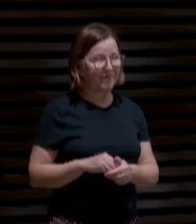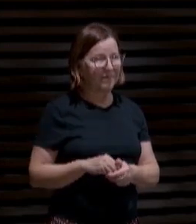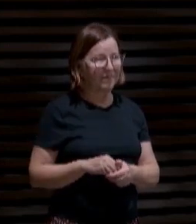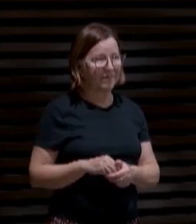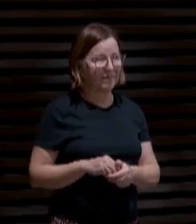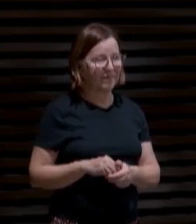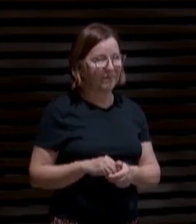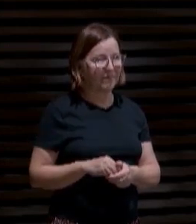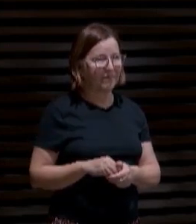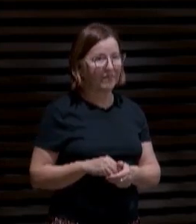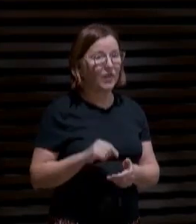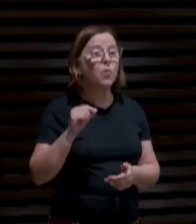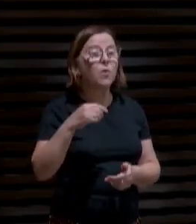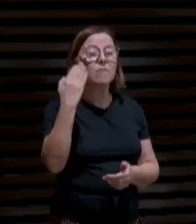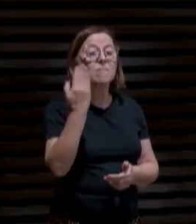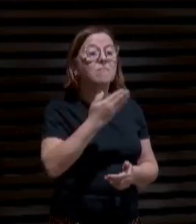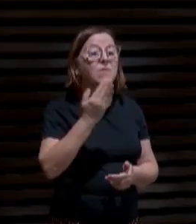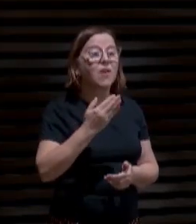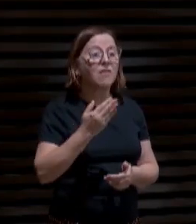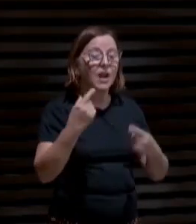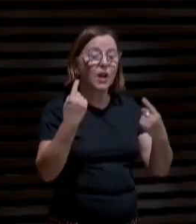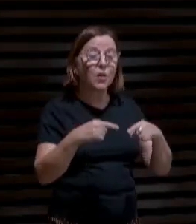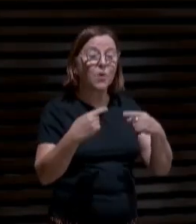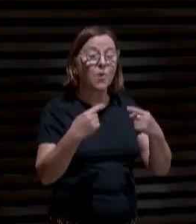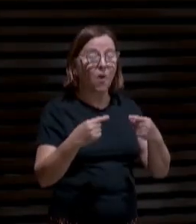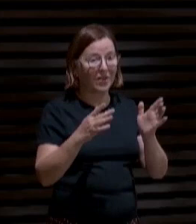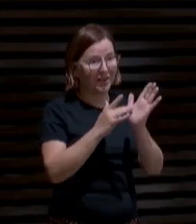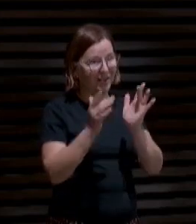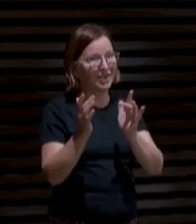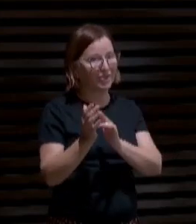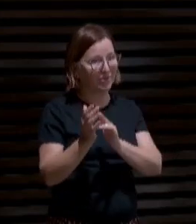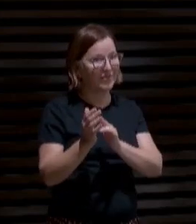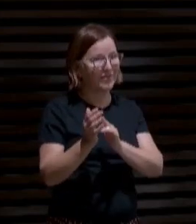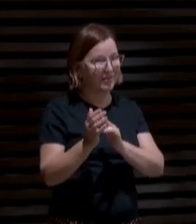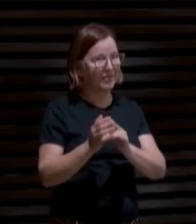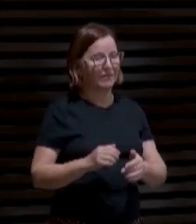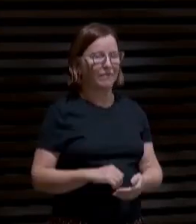Qual é a prova que vocês têm para este homem?